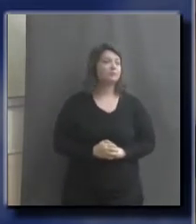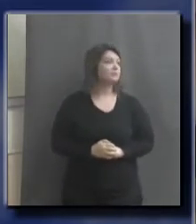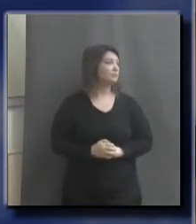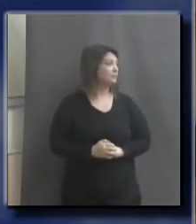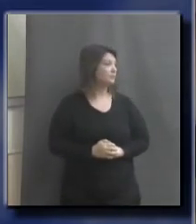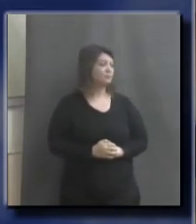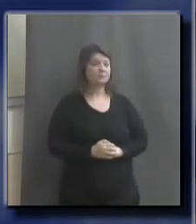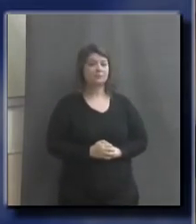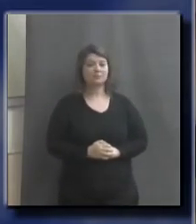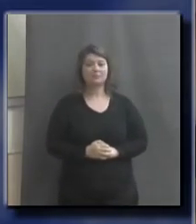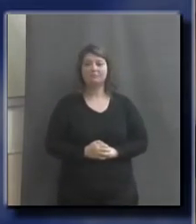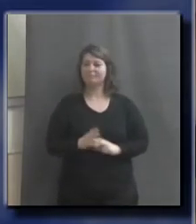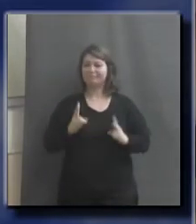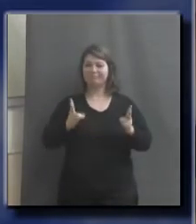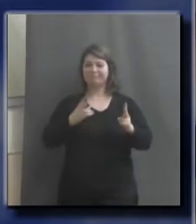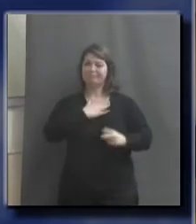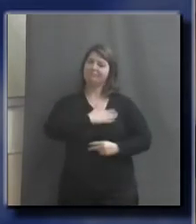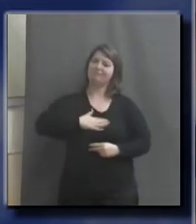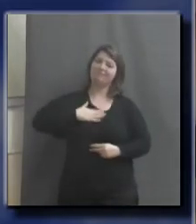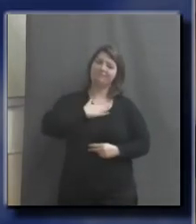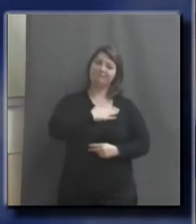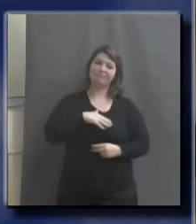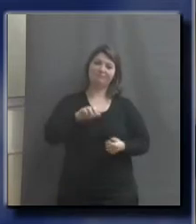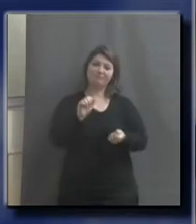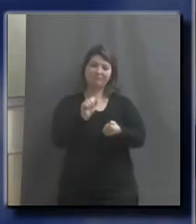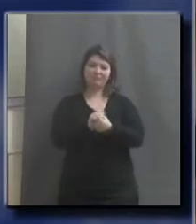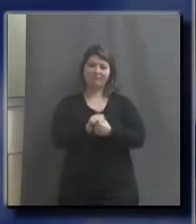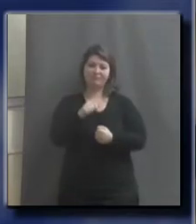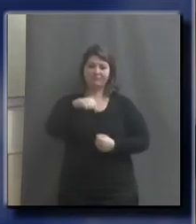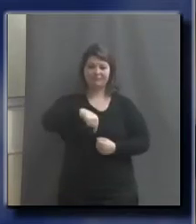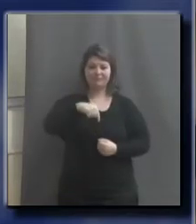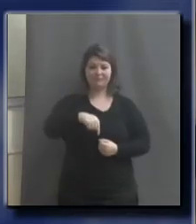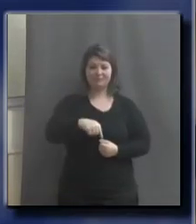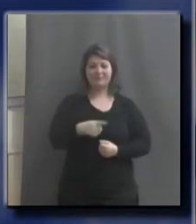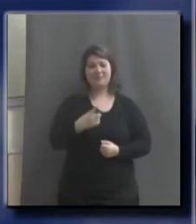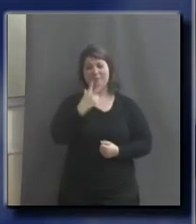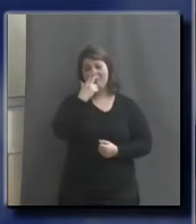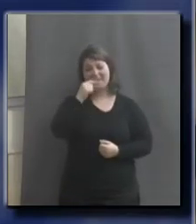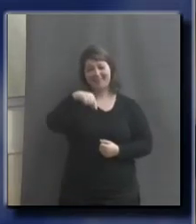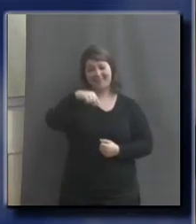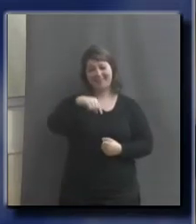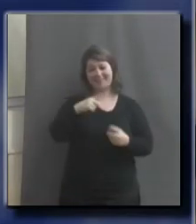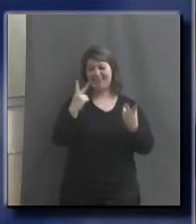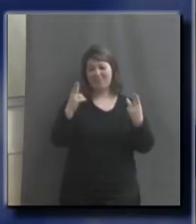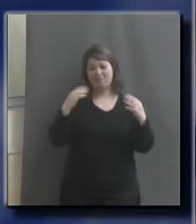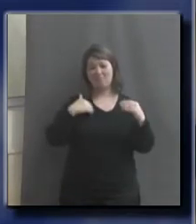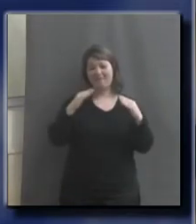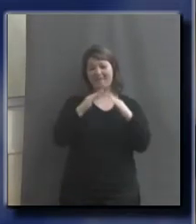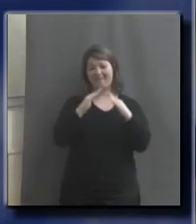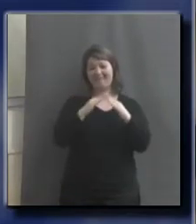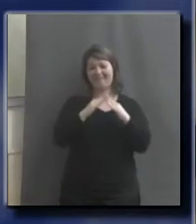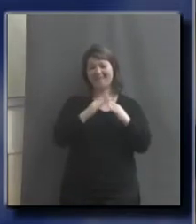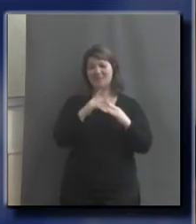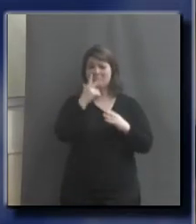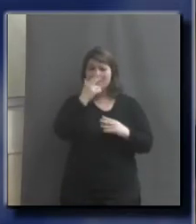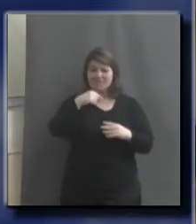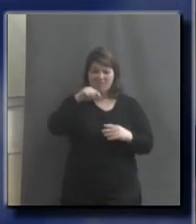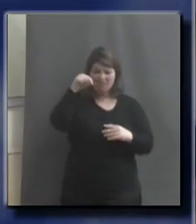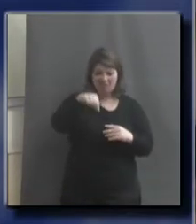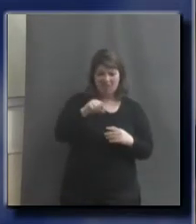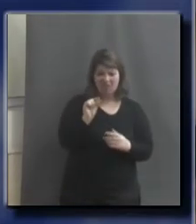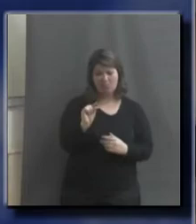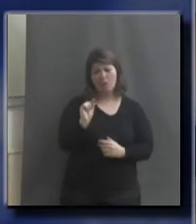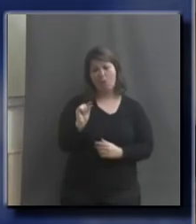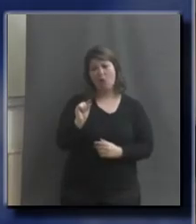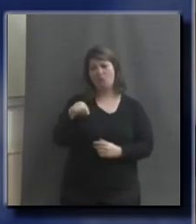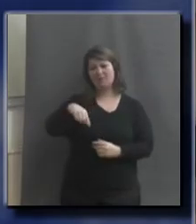é sempre uma satisfação estar aqui, até porque, de alguma forma, é minha casa, assim, né? Então, mas eu tenho ficado muito pouco aqui